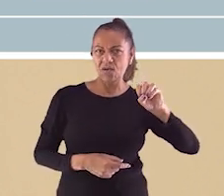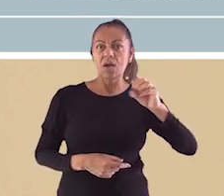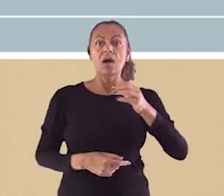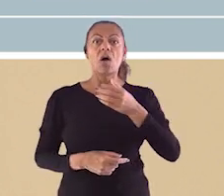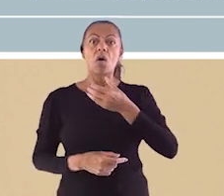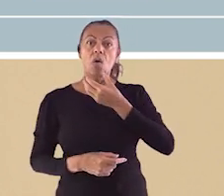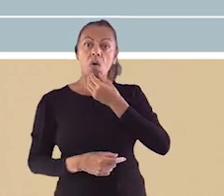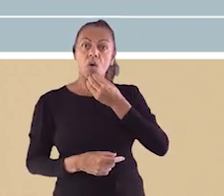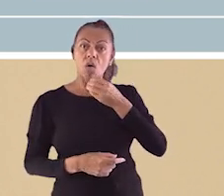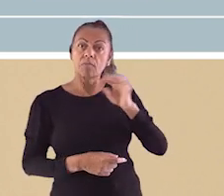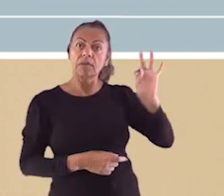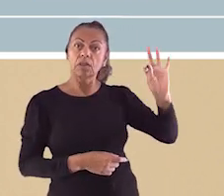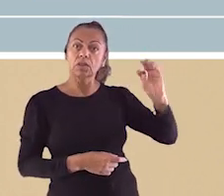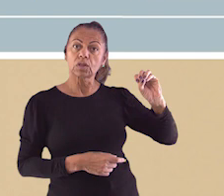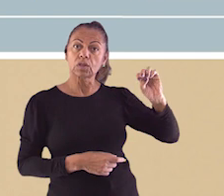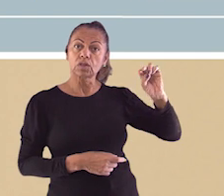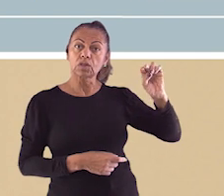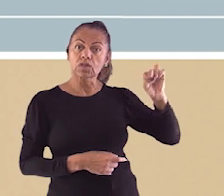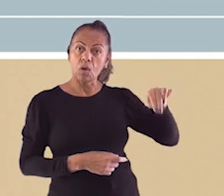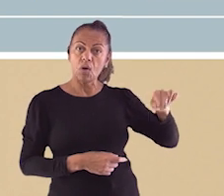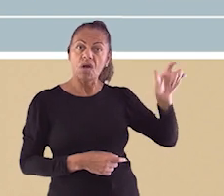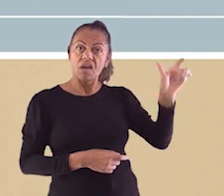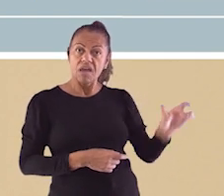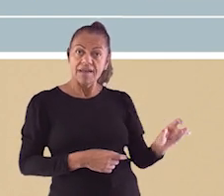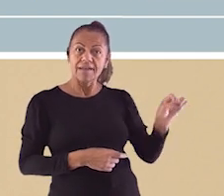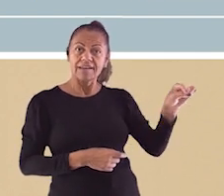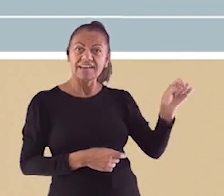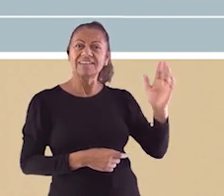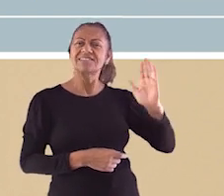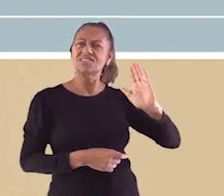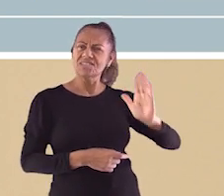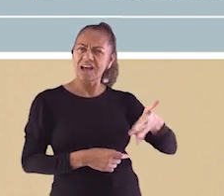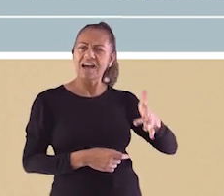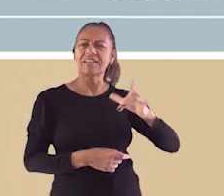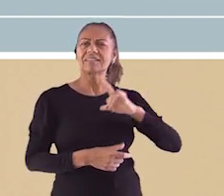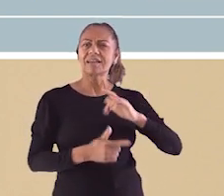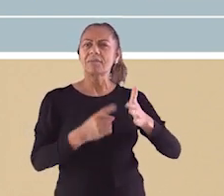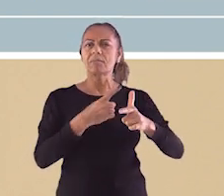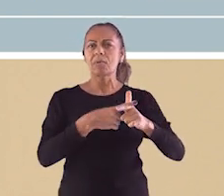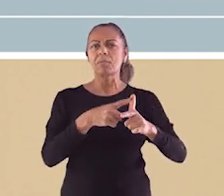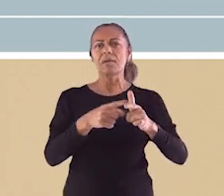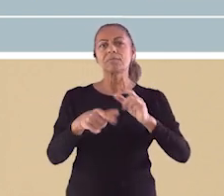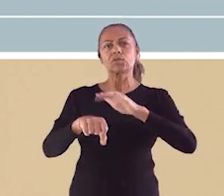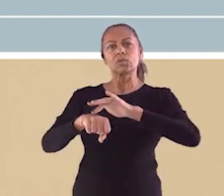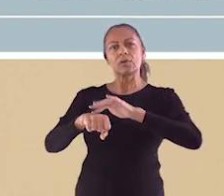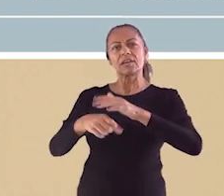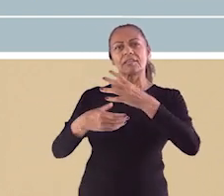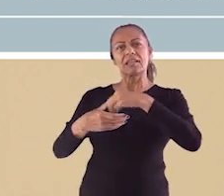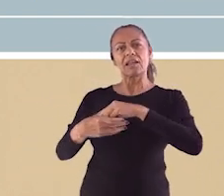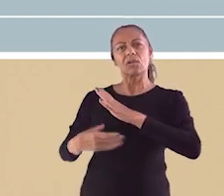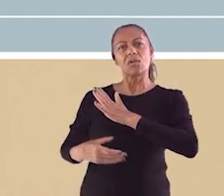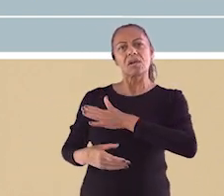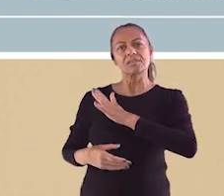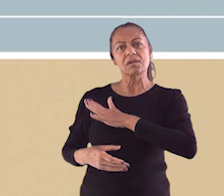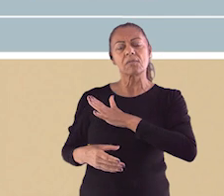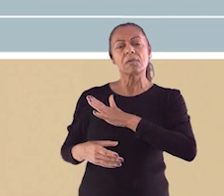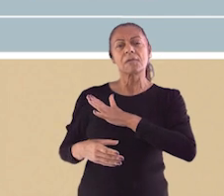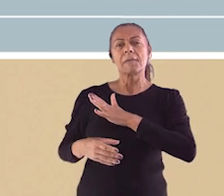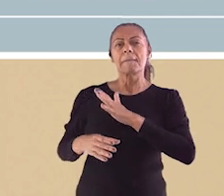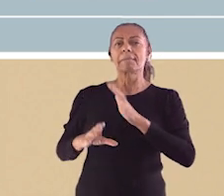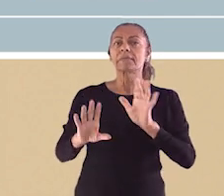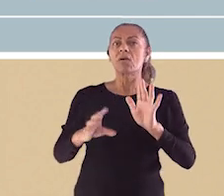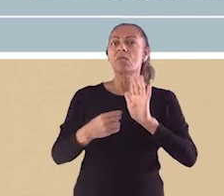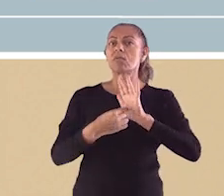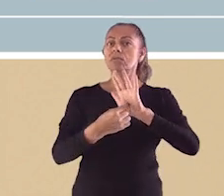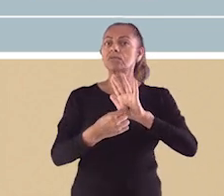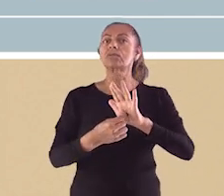na verdade é o Tom Veiga, faleceu após um AVC. Esse ator já tinha problemas cardíacos, ou seja, ligado